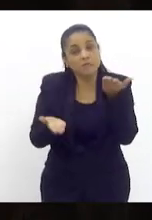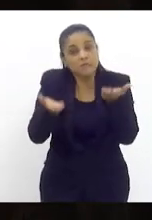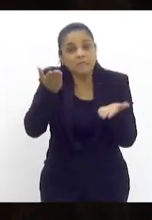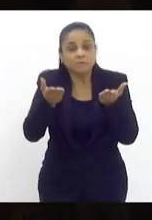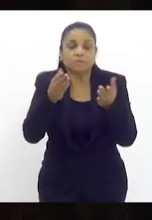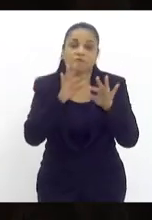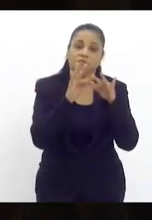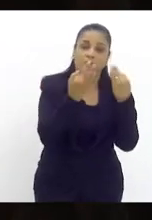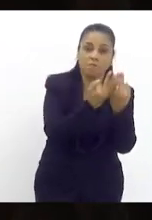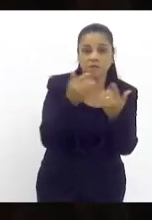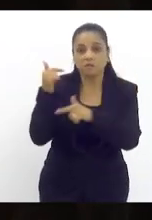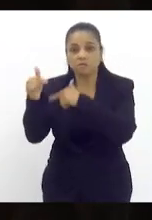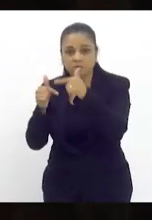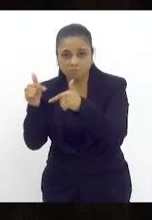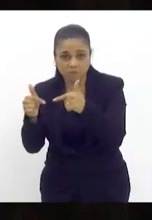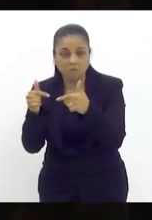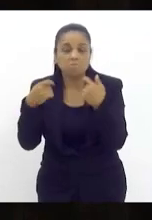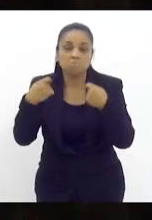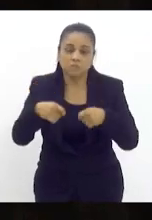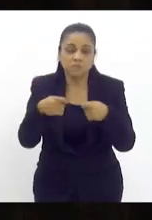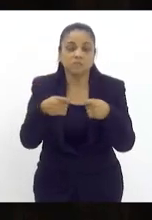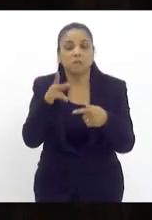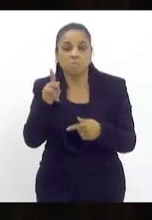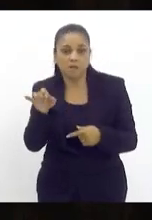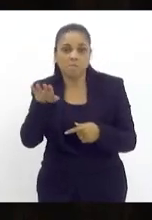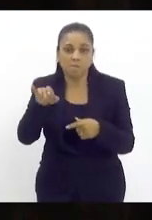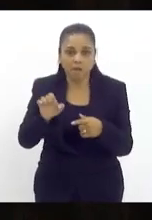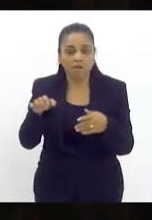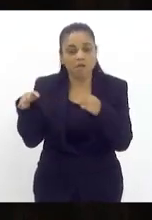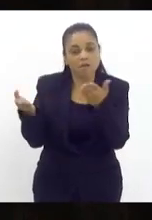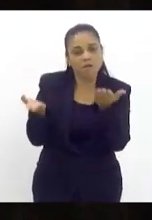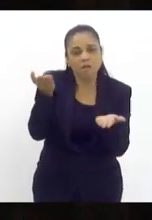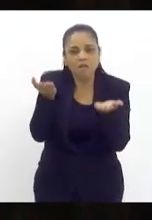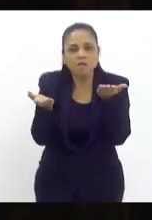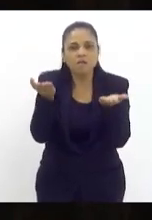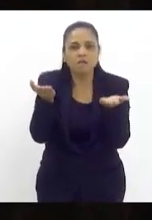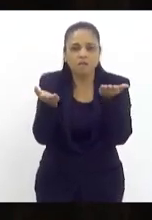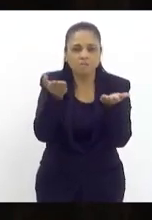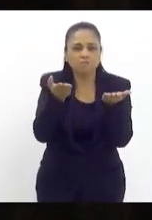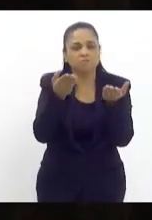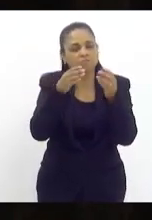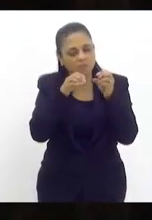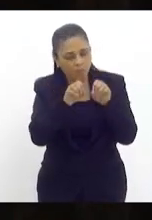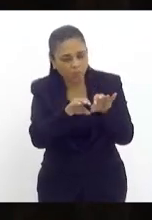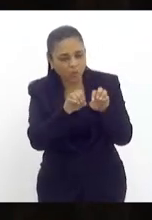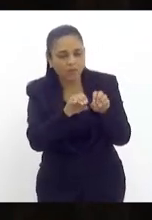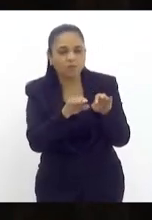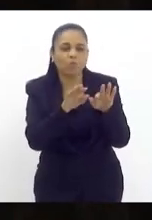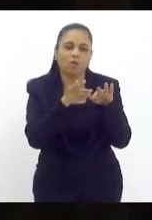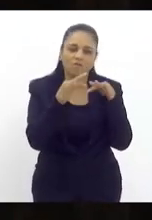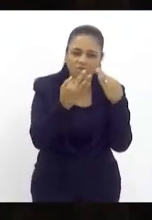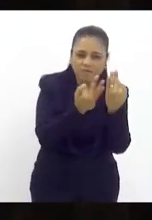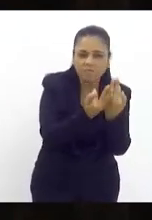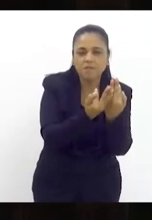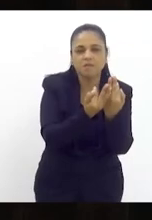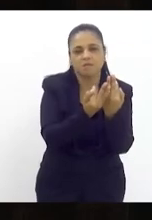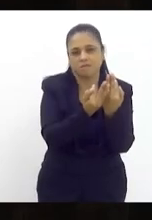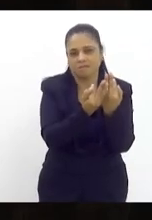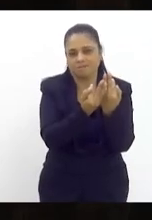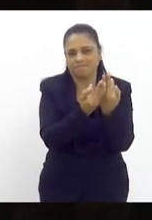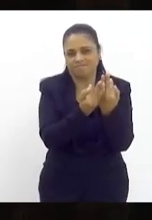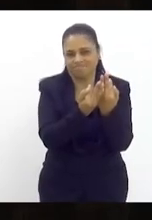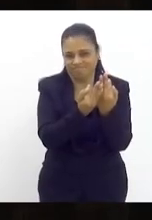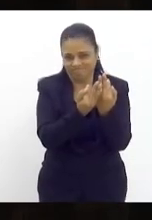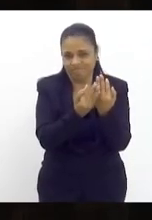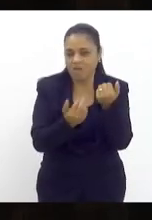que o pai, né, a mãe estejam lá como coeducadores, né, como coeducadores. Nós lutamos